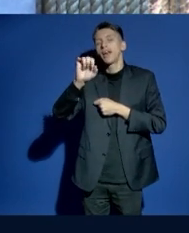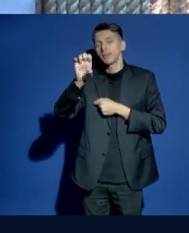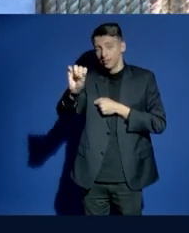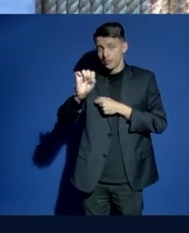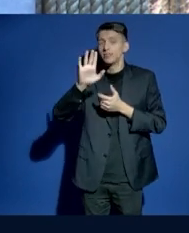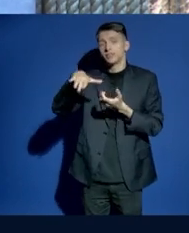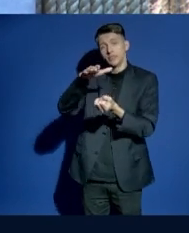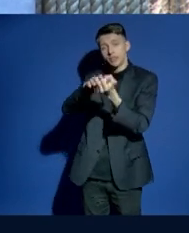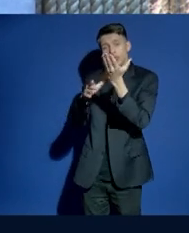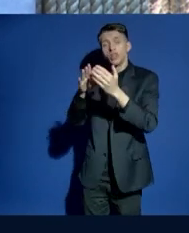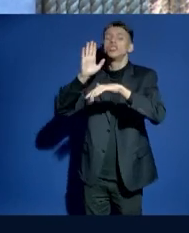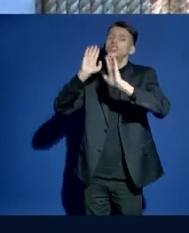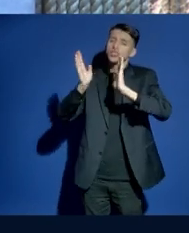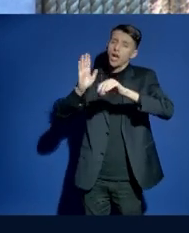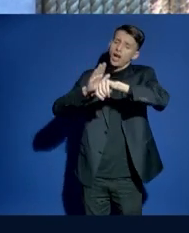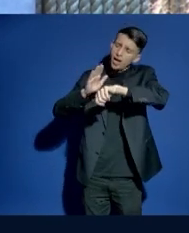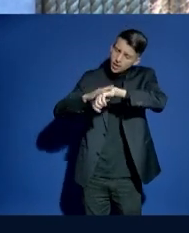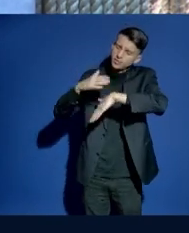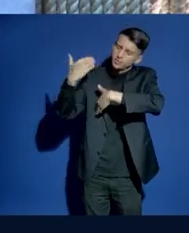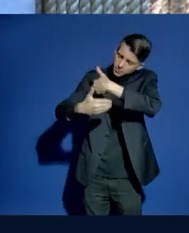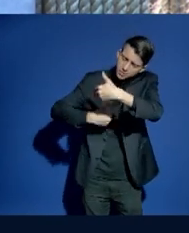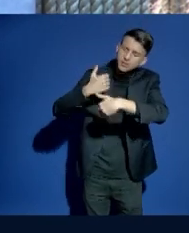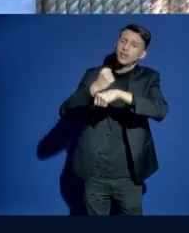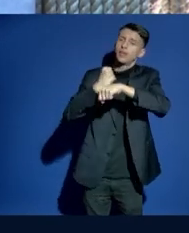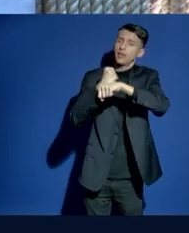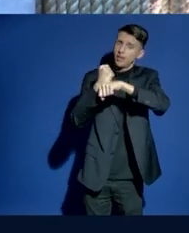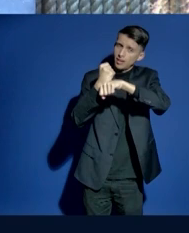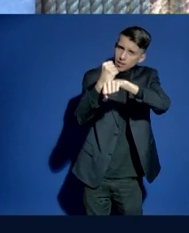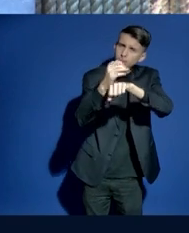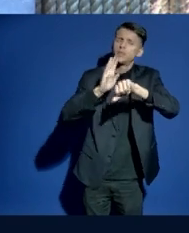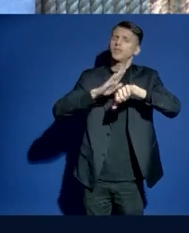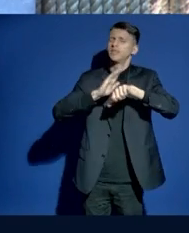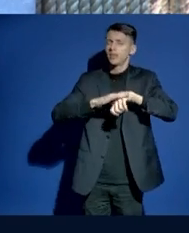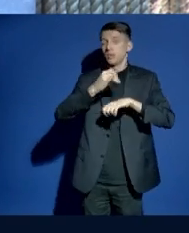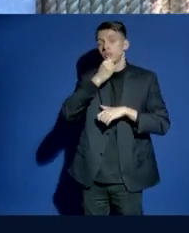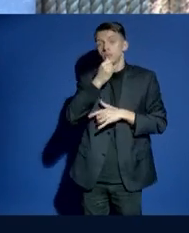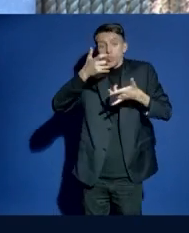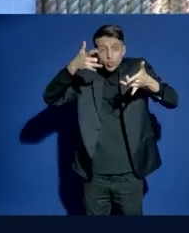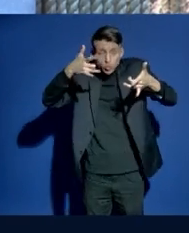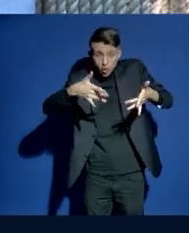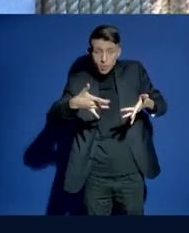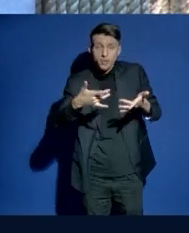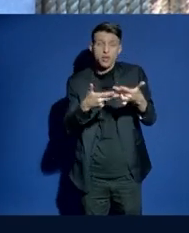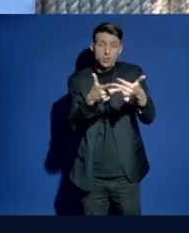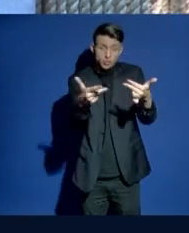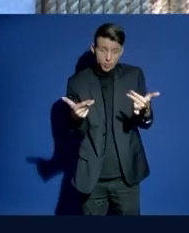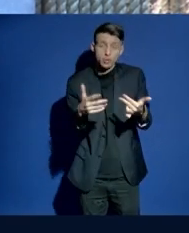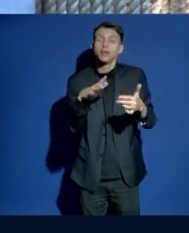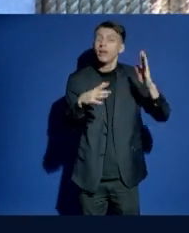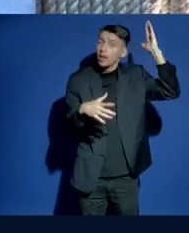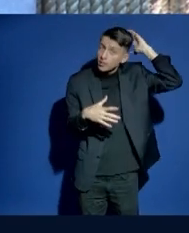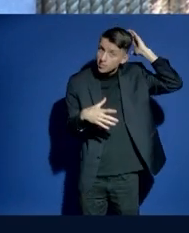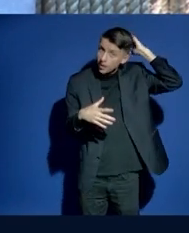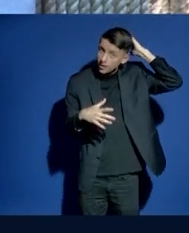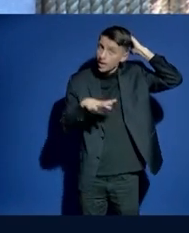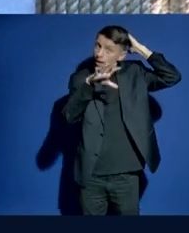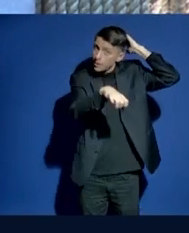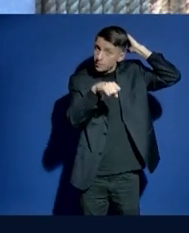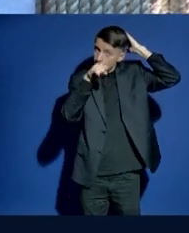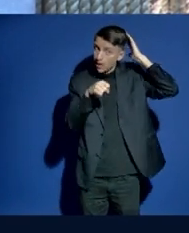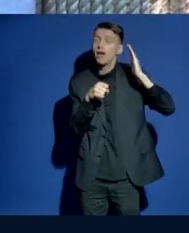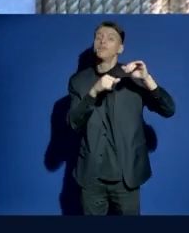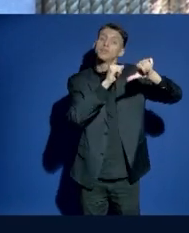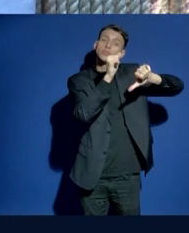vinham há muitos anos trabalhando com biodigestão de resíduos da agroindústria sucroleira no Paraná e recentemente também